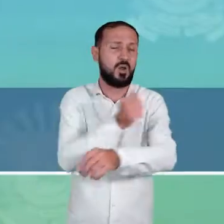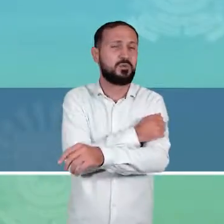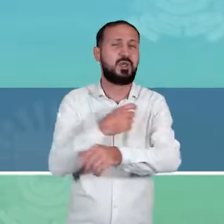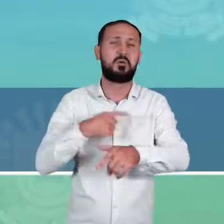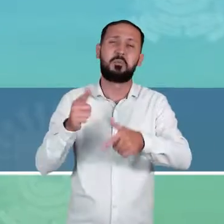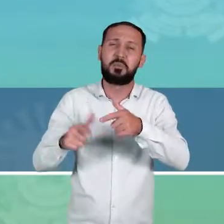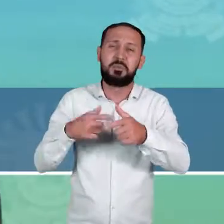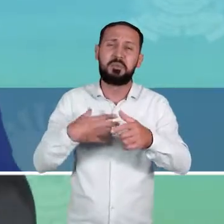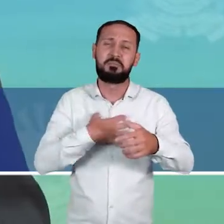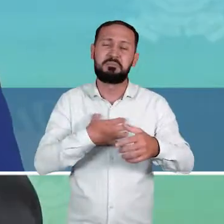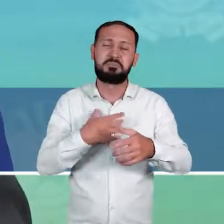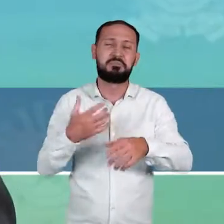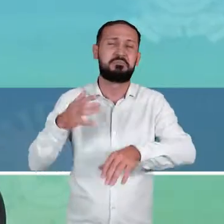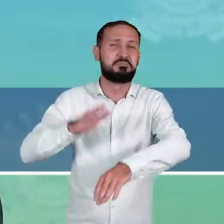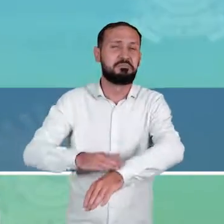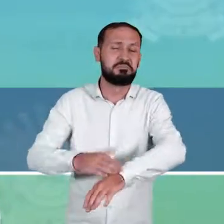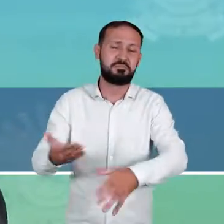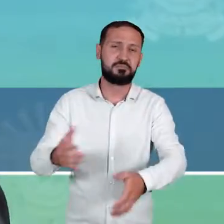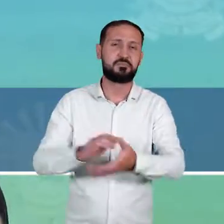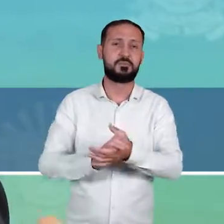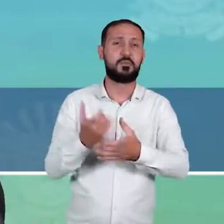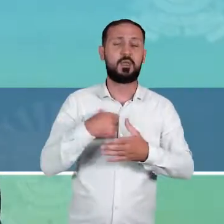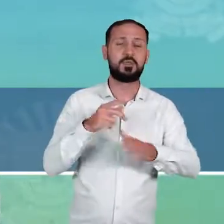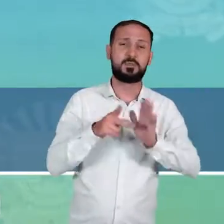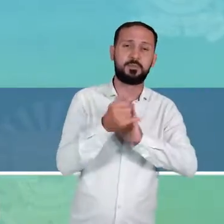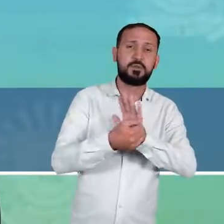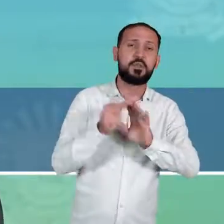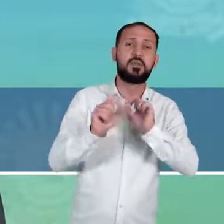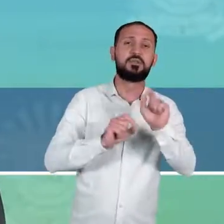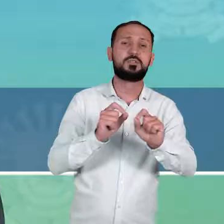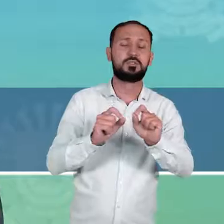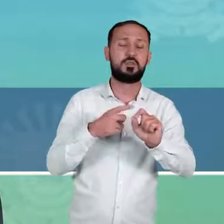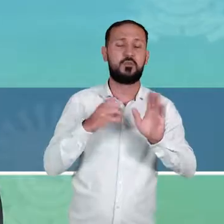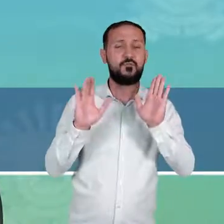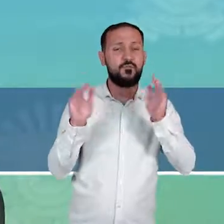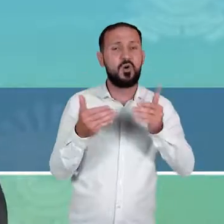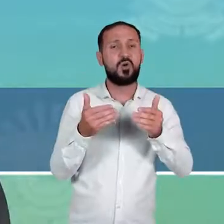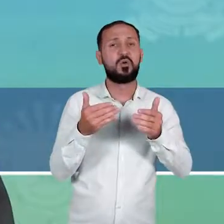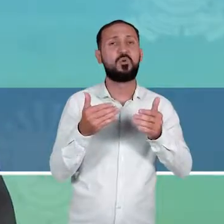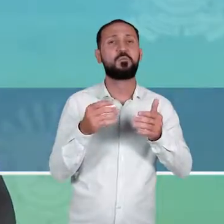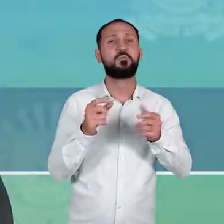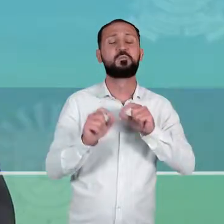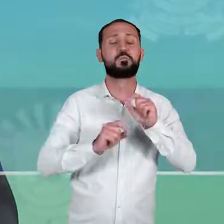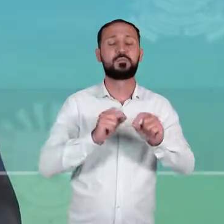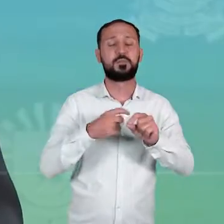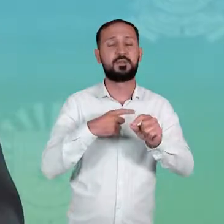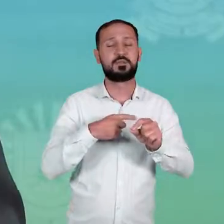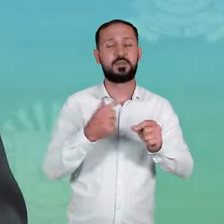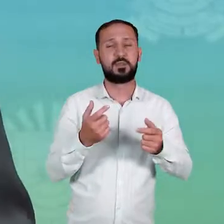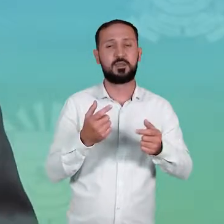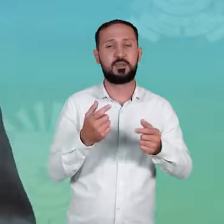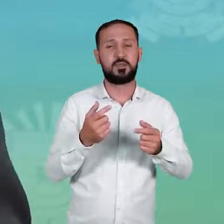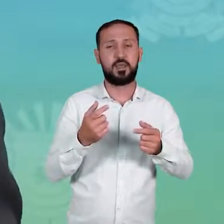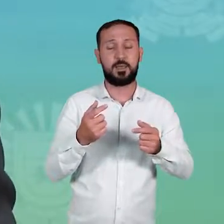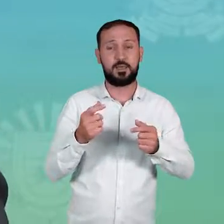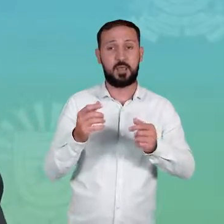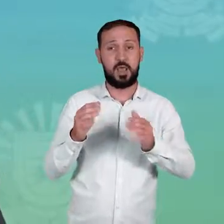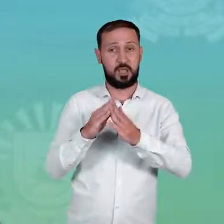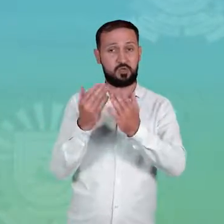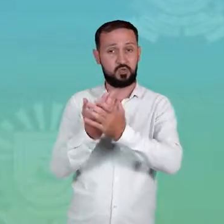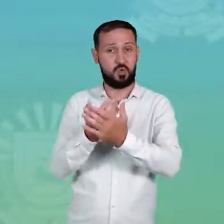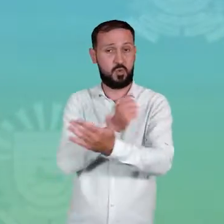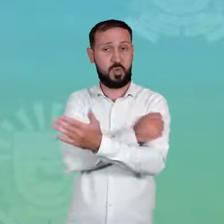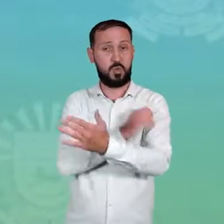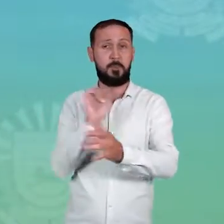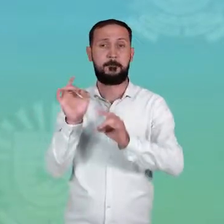lei permite, primeiro, a gente trabalhar na perspectiva de que tenhamos o mínimo de evasão escolar